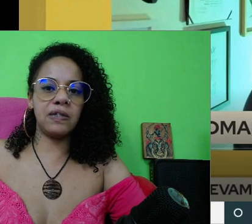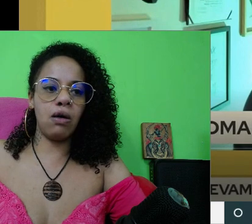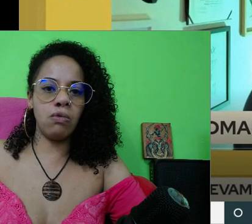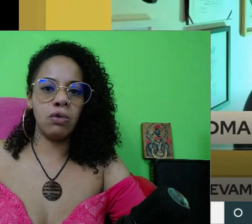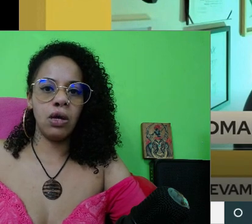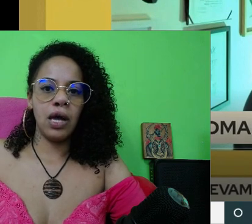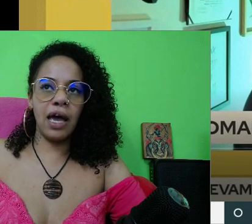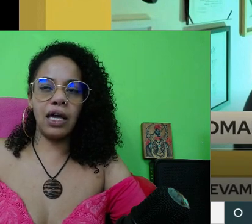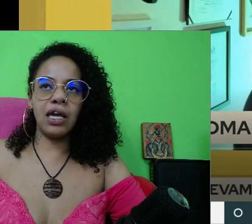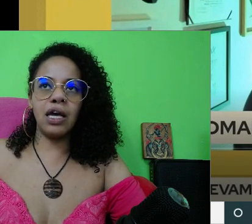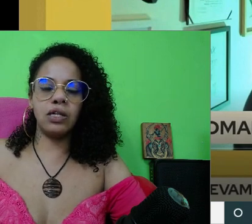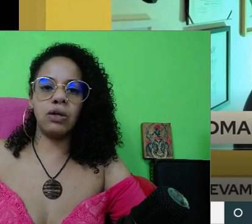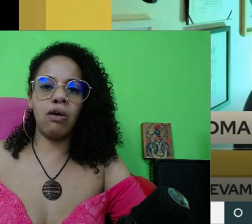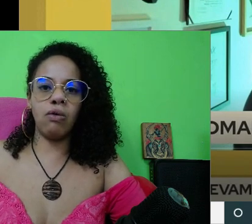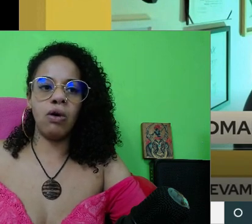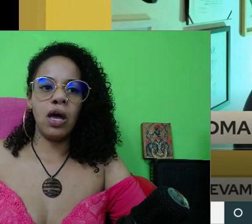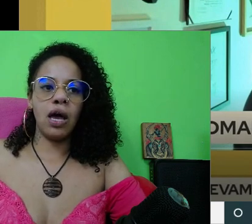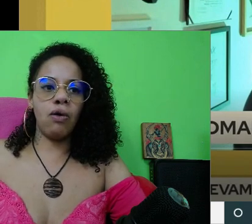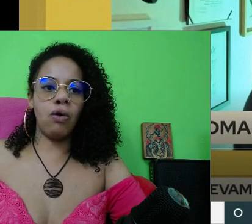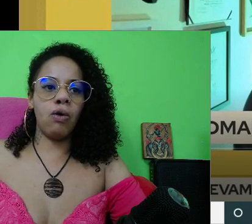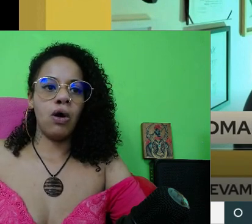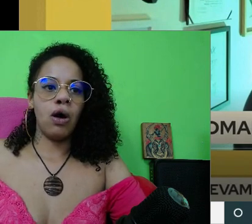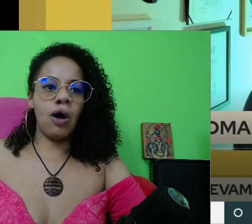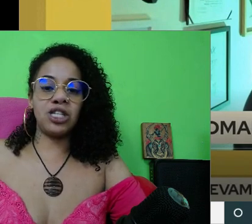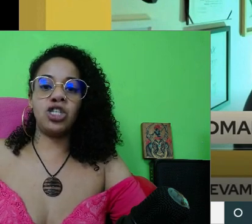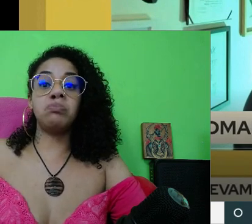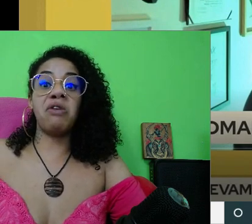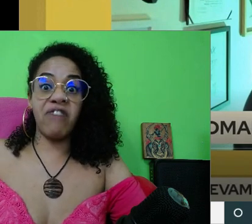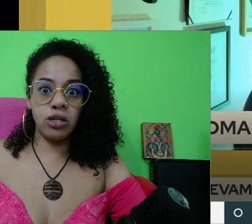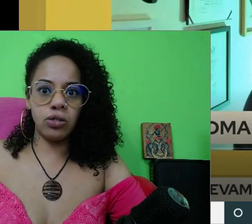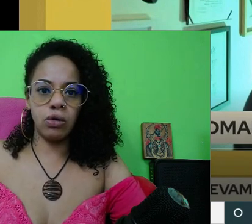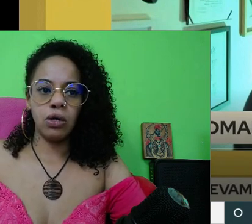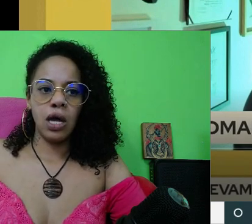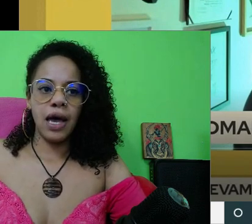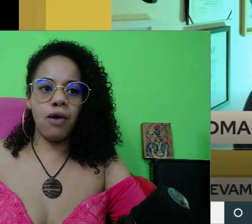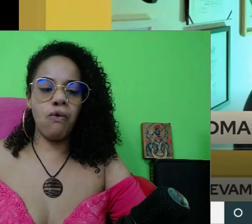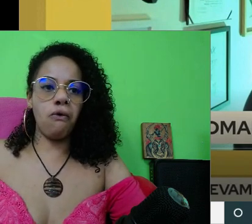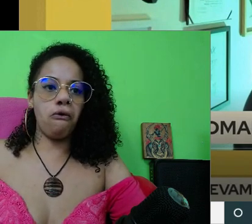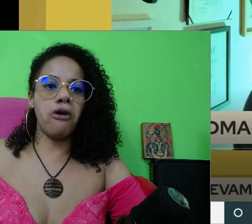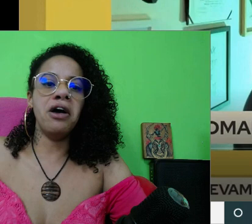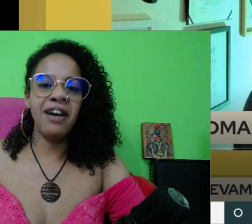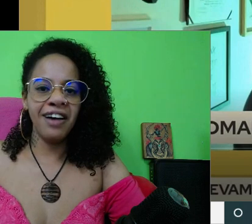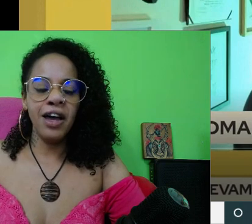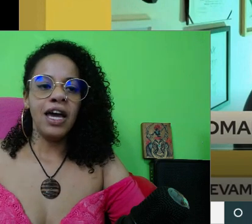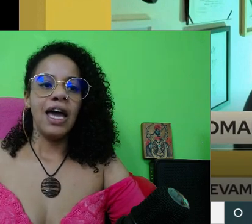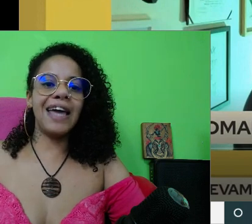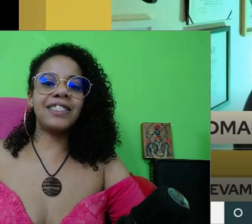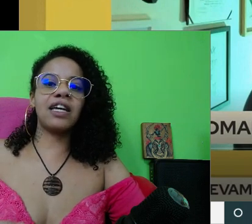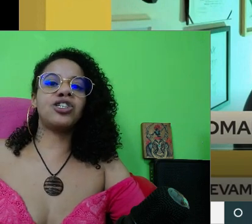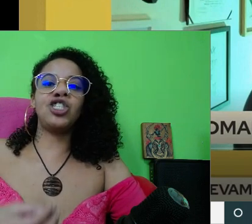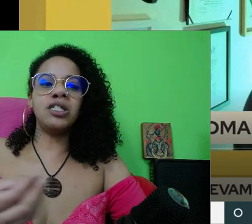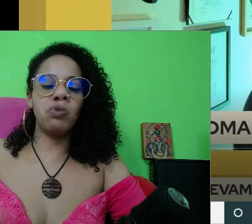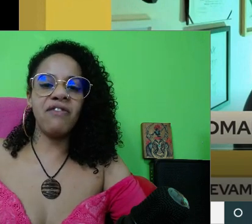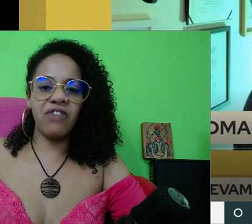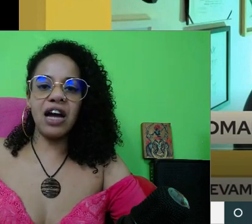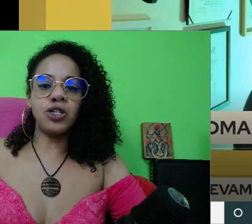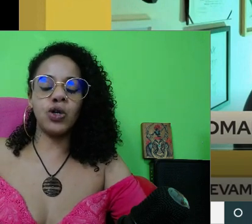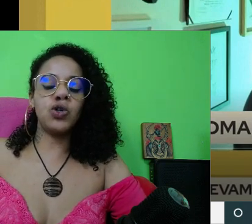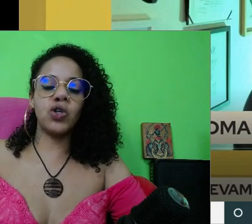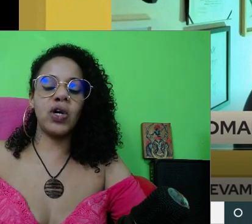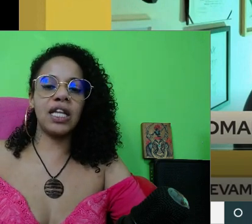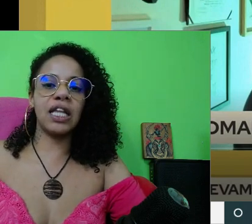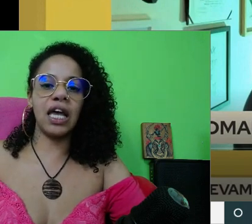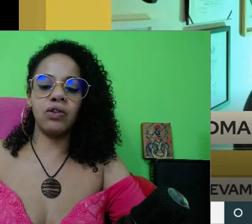é opressão que que é isso é o machismo inverso é um esquerdismo